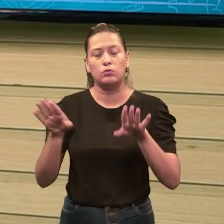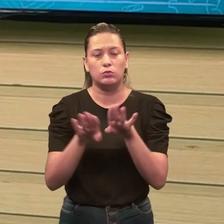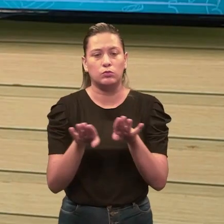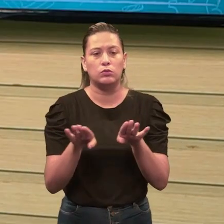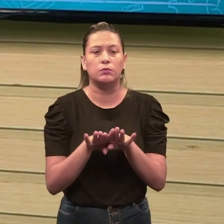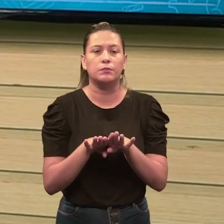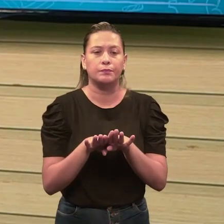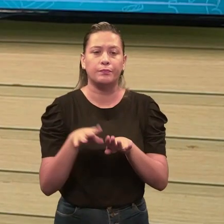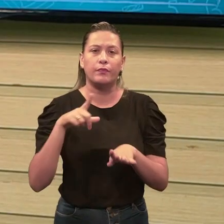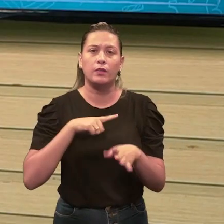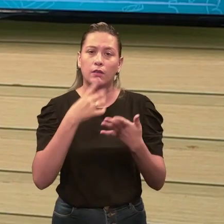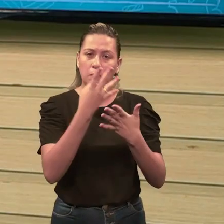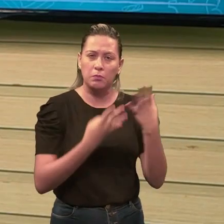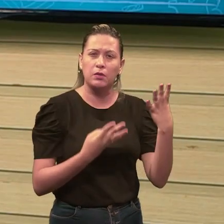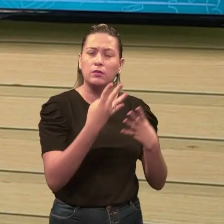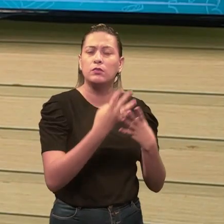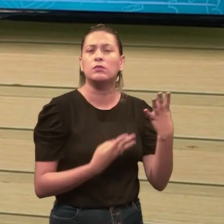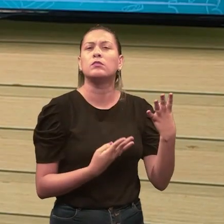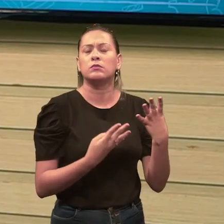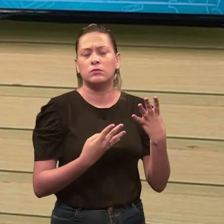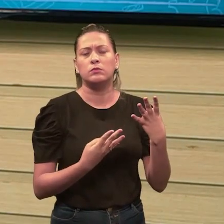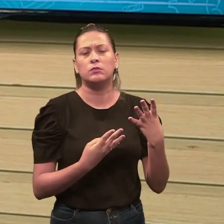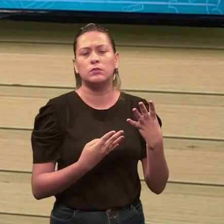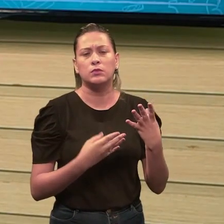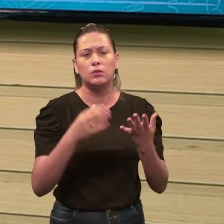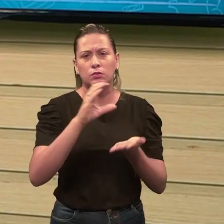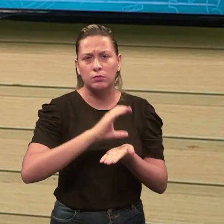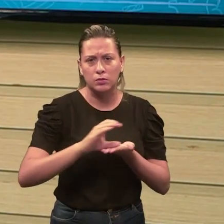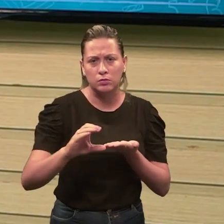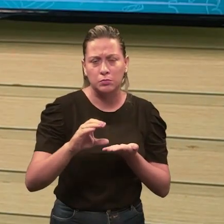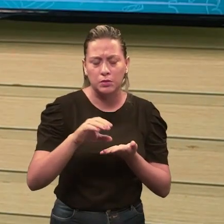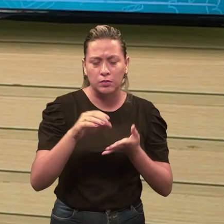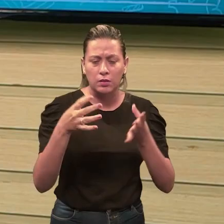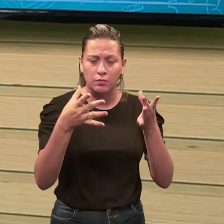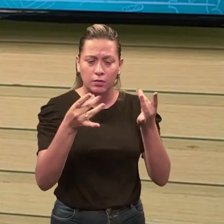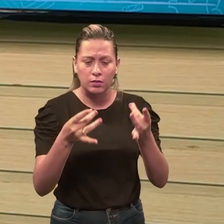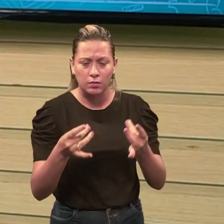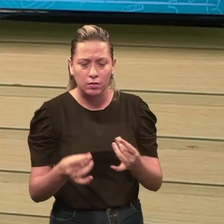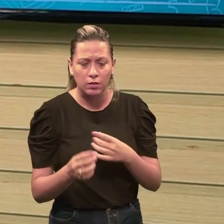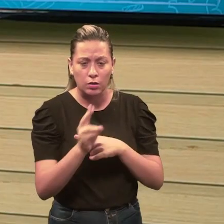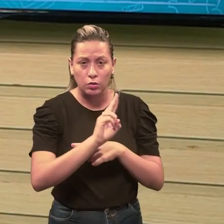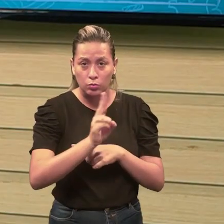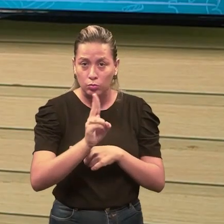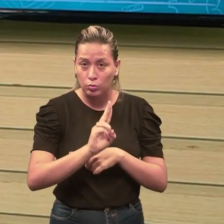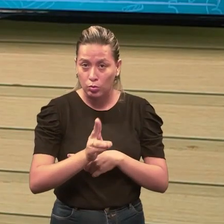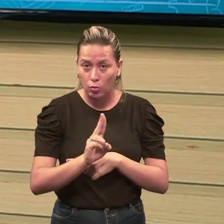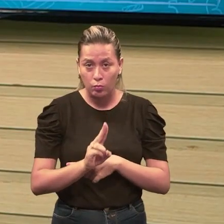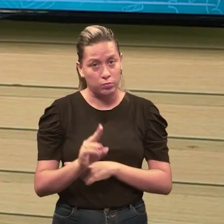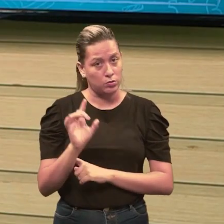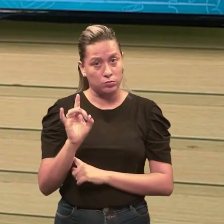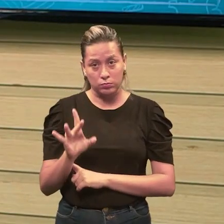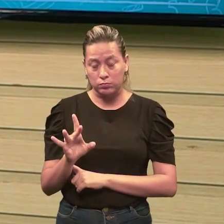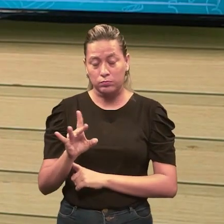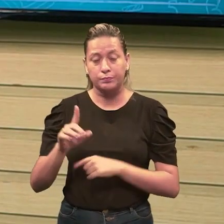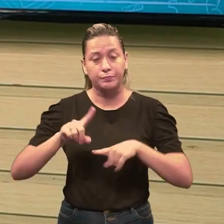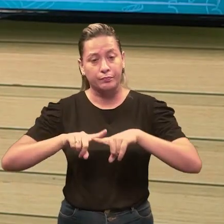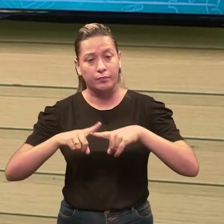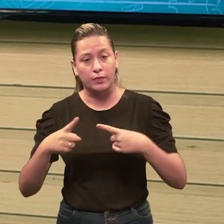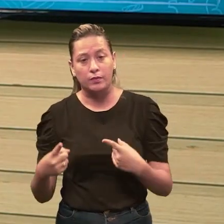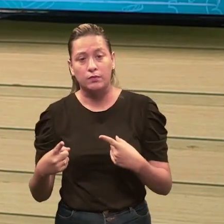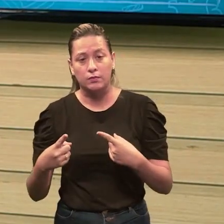projetos também tem a questão da planilha de custos, né? Que aí eu vou descrever somente o nome desses componentes,